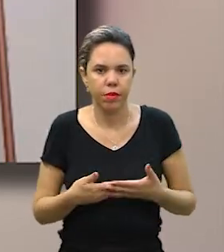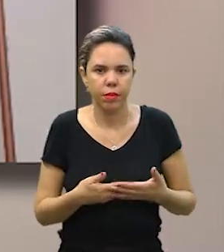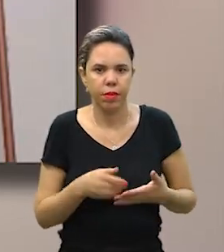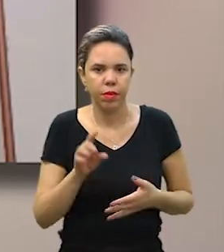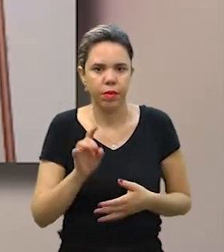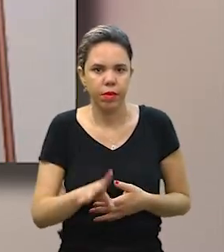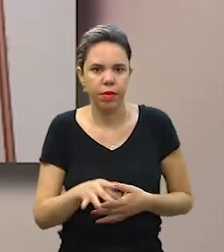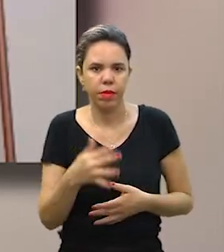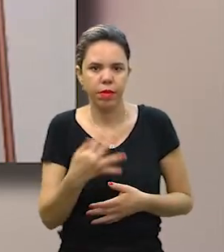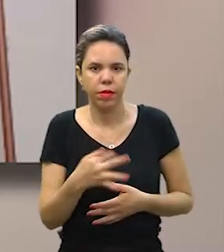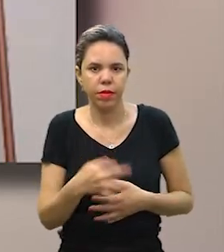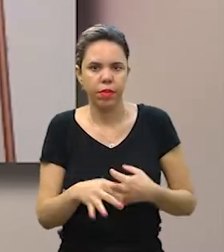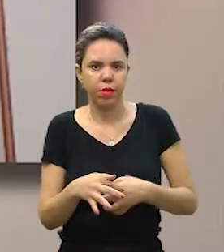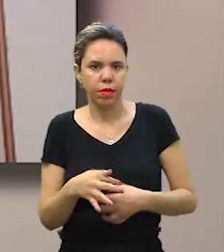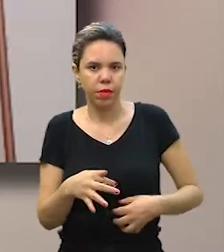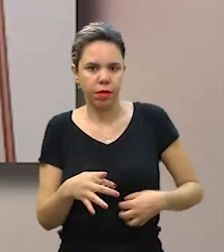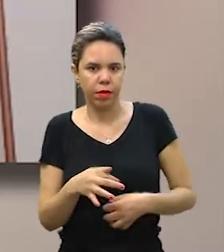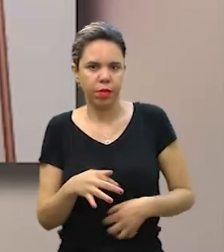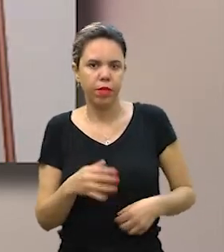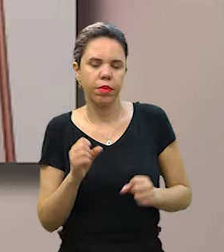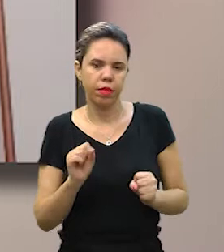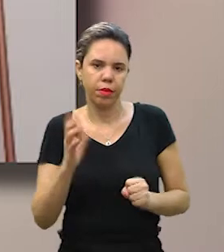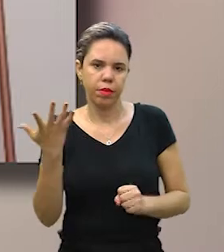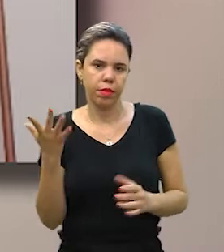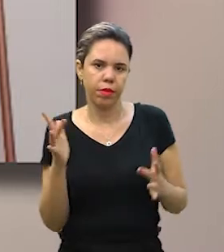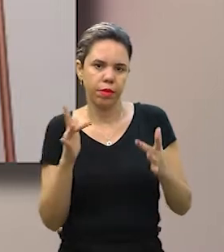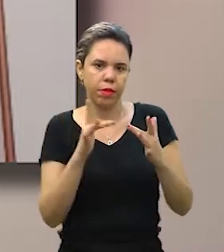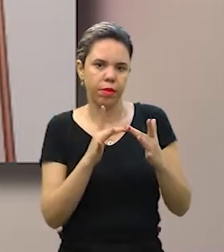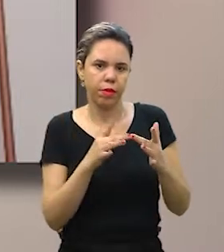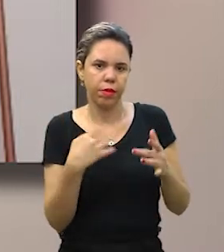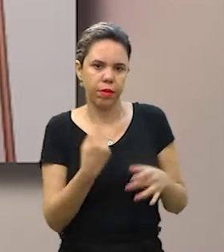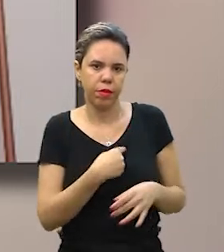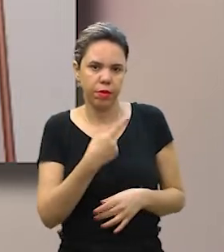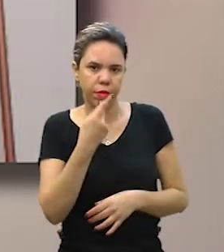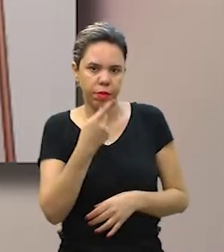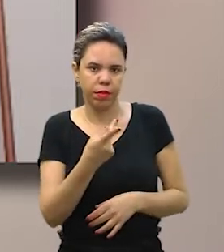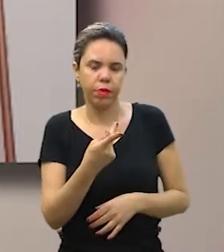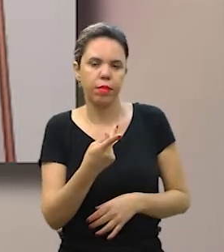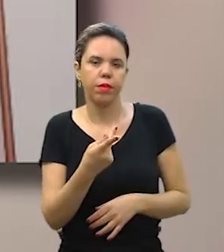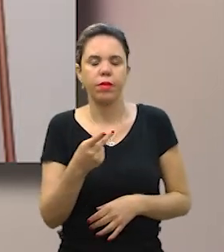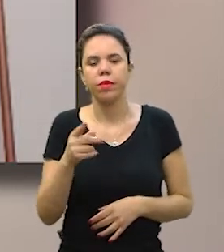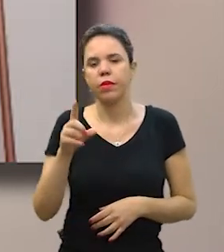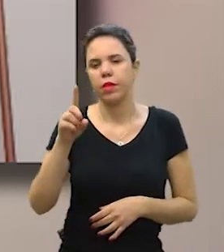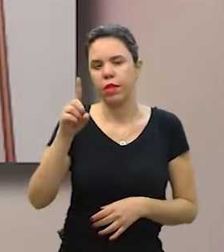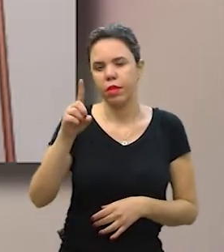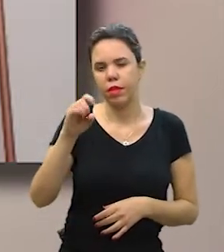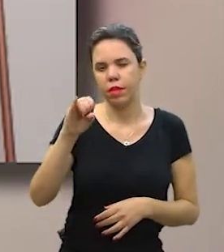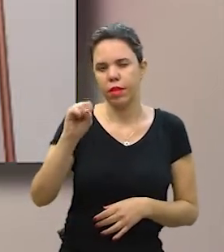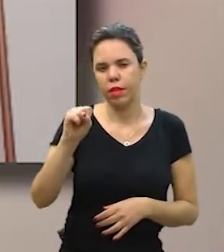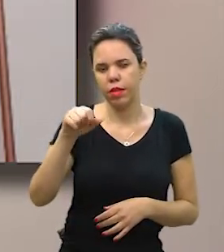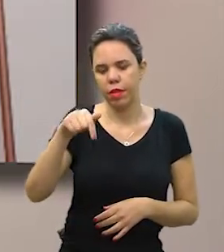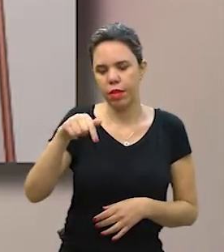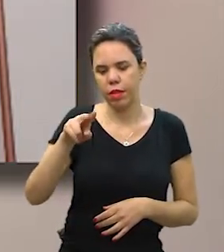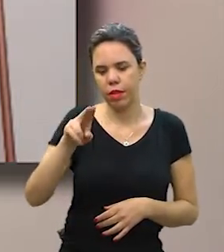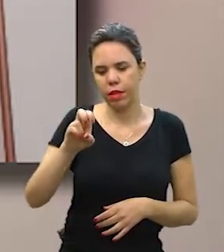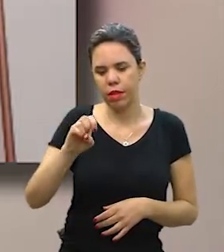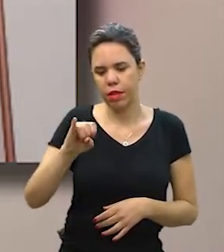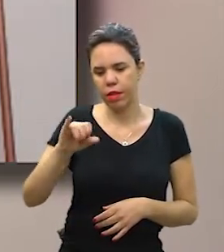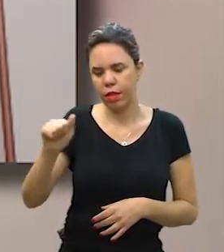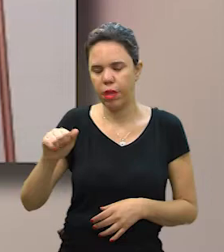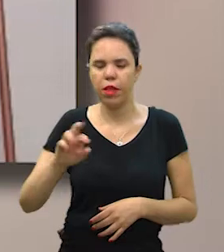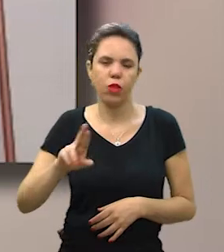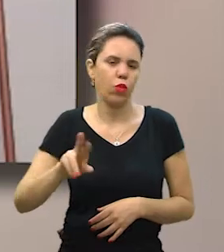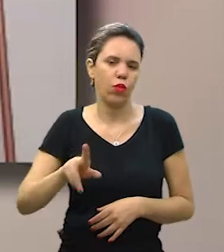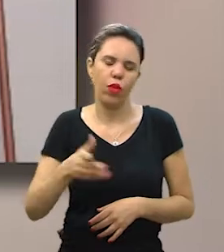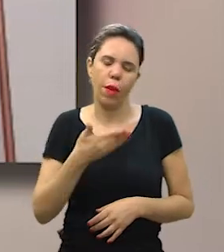bebê é só a cólica do lactente. Pode estar associado ao que a gente fala de disquesia também, e que não vai